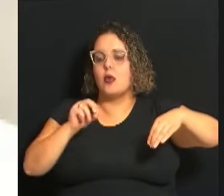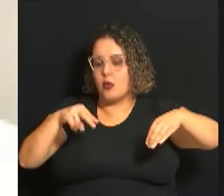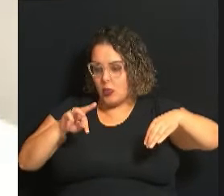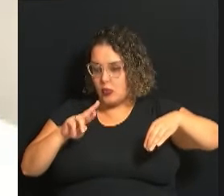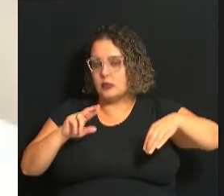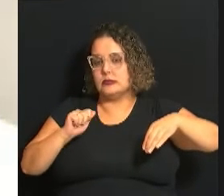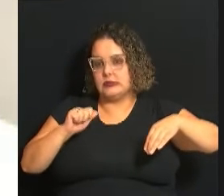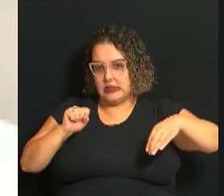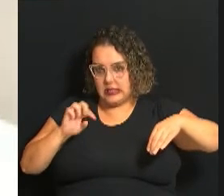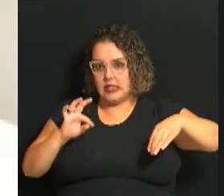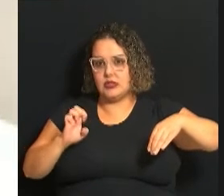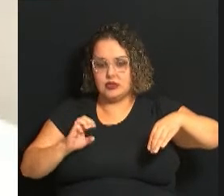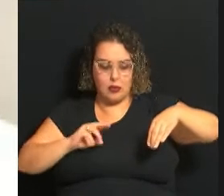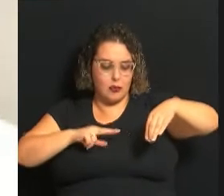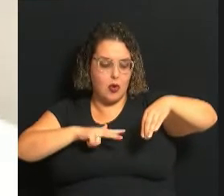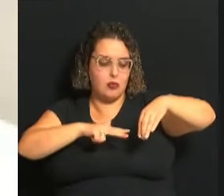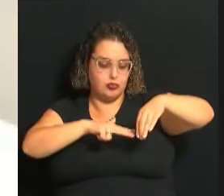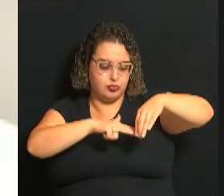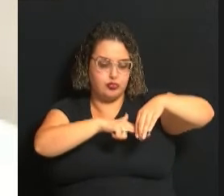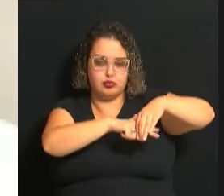vi que eu, né, estava